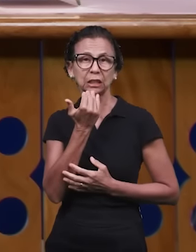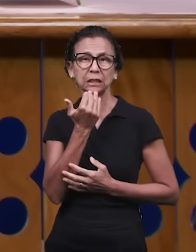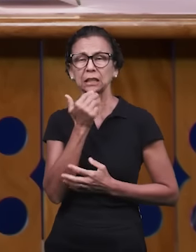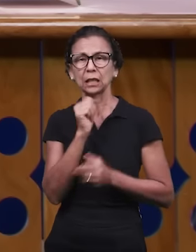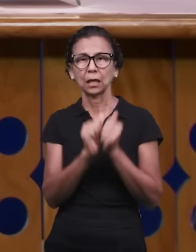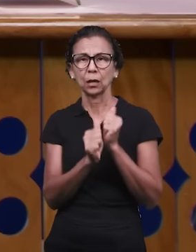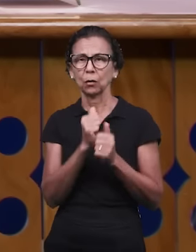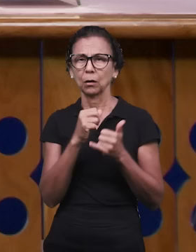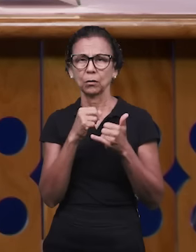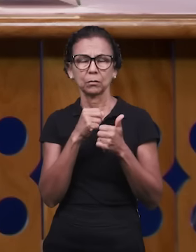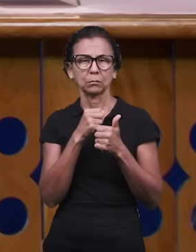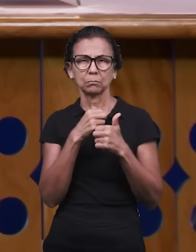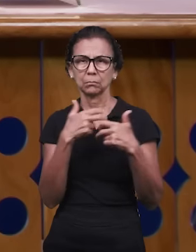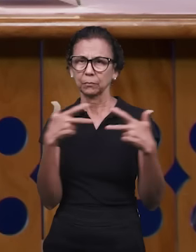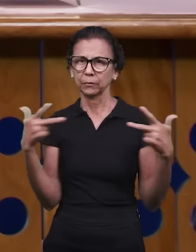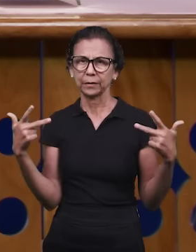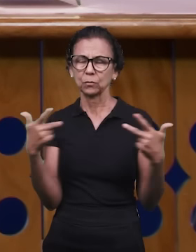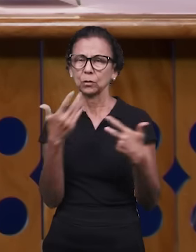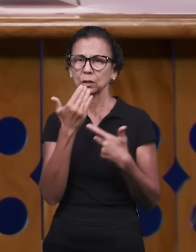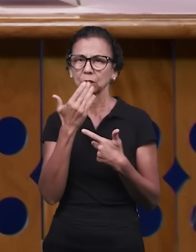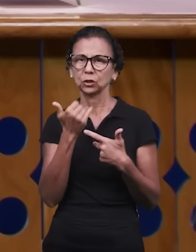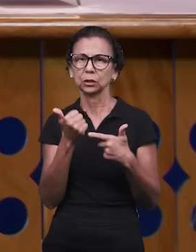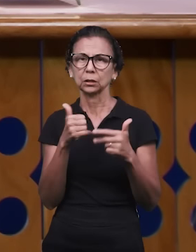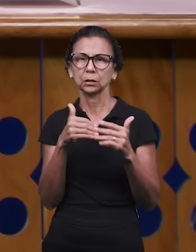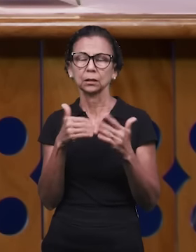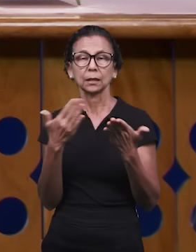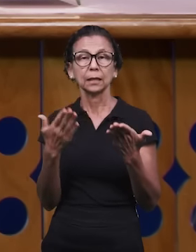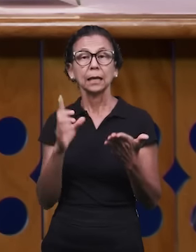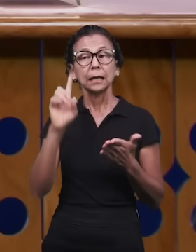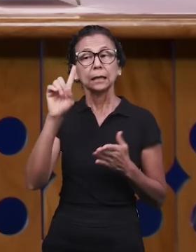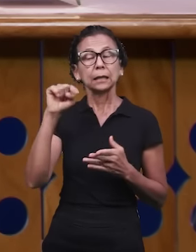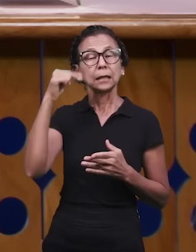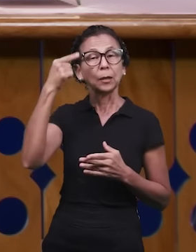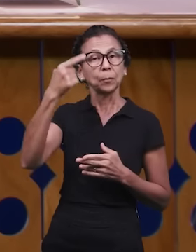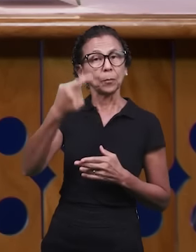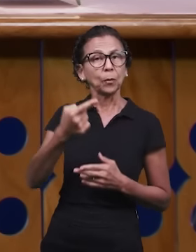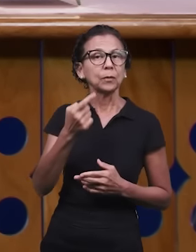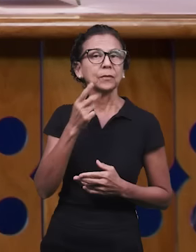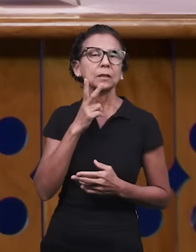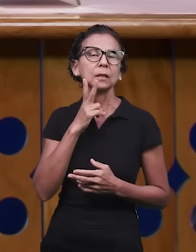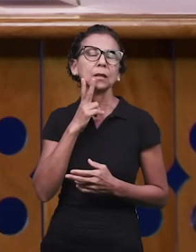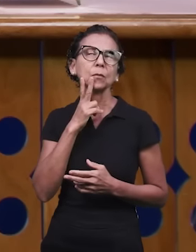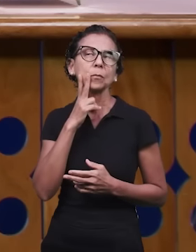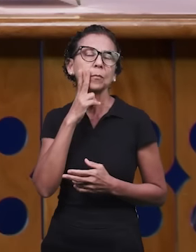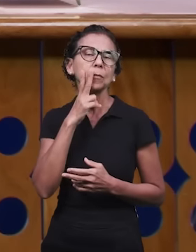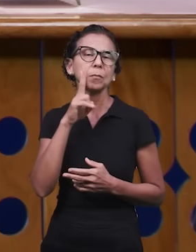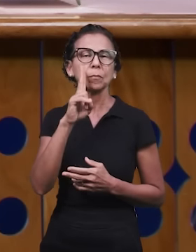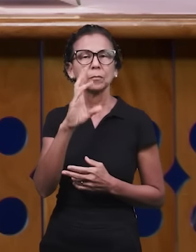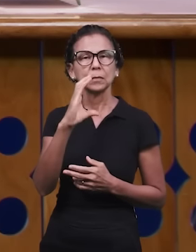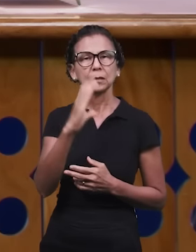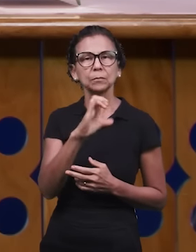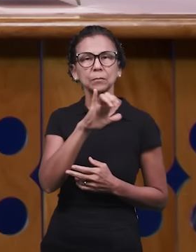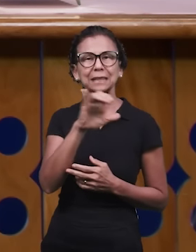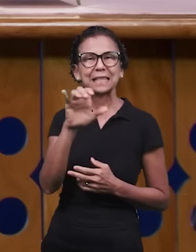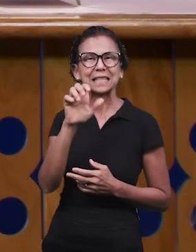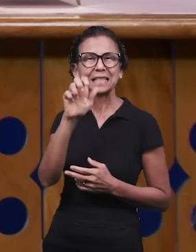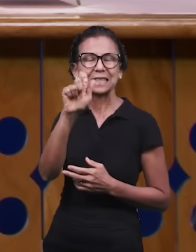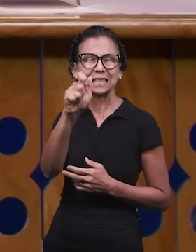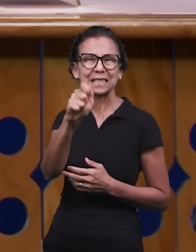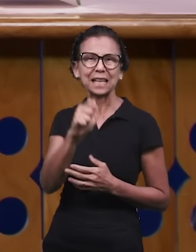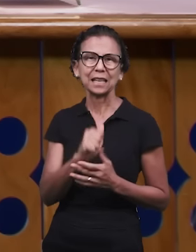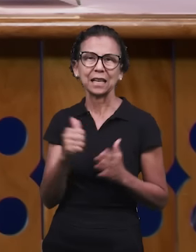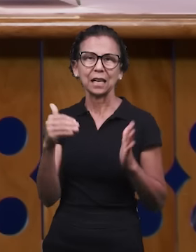última refeição da noite. E o Senhor diz: cearei com Ele. É a última hora, é